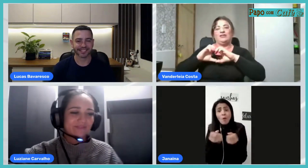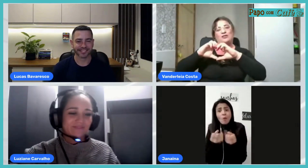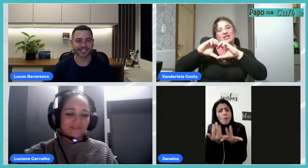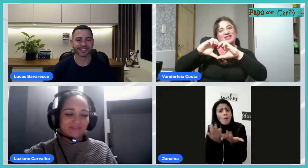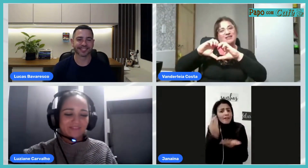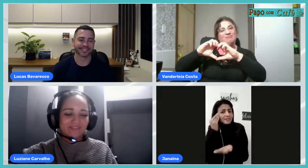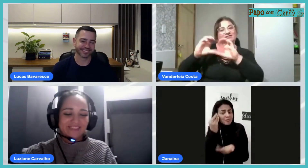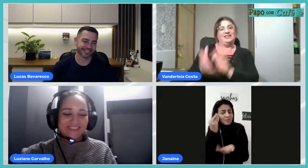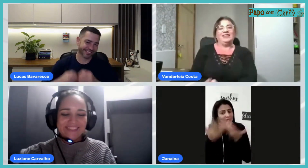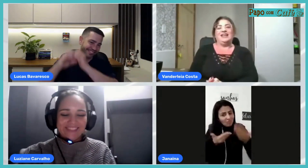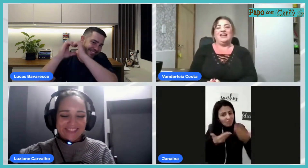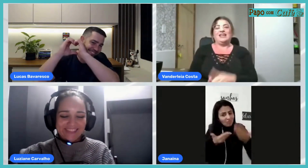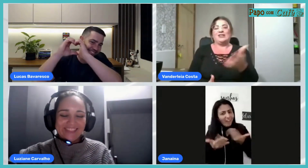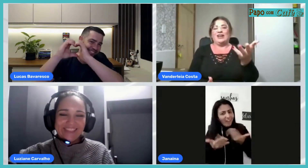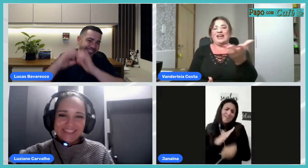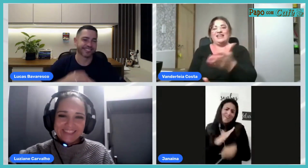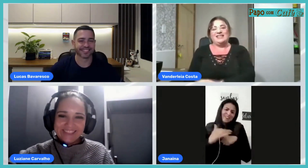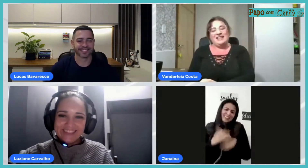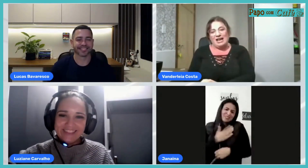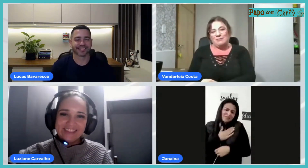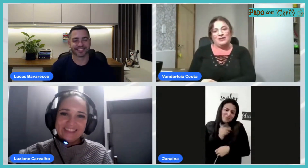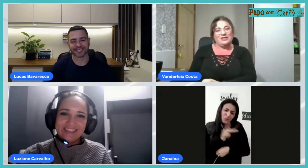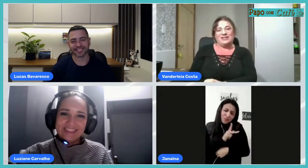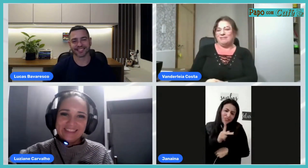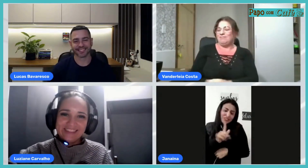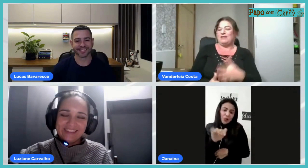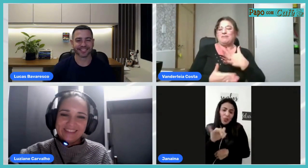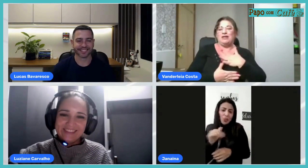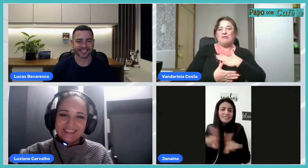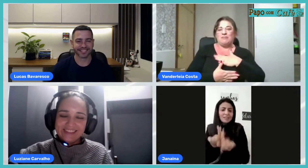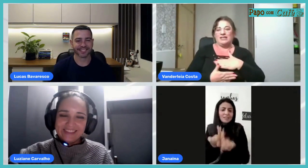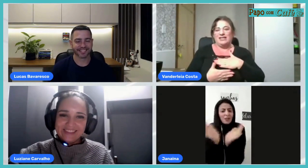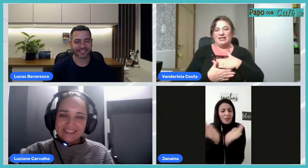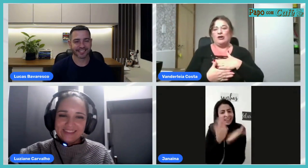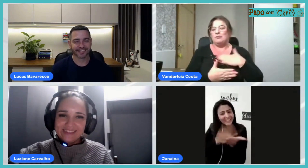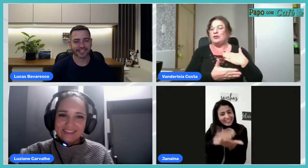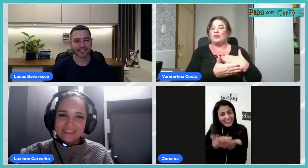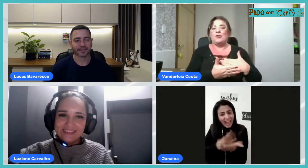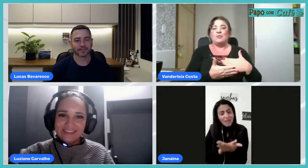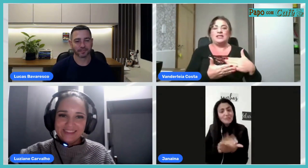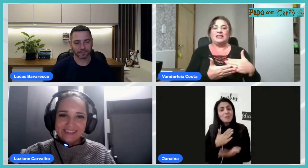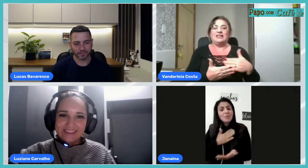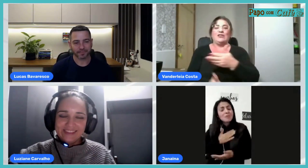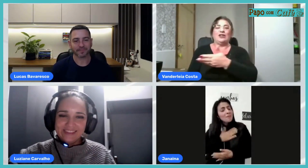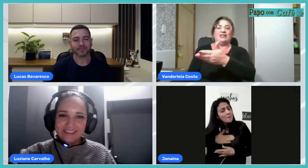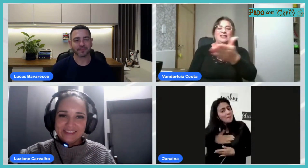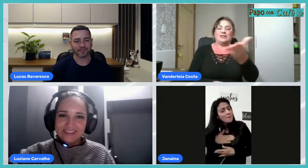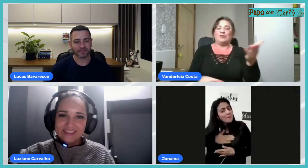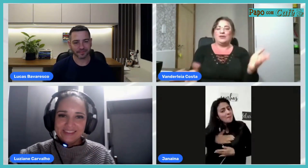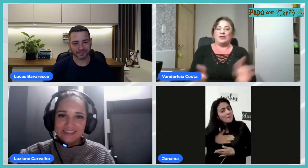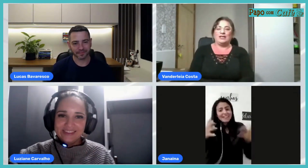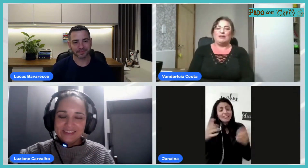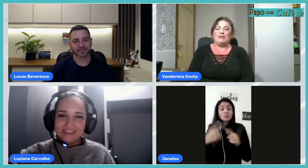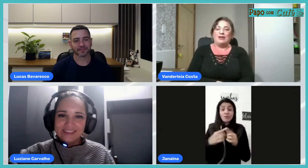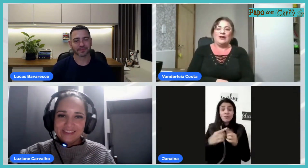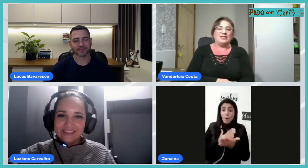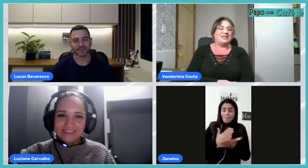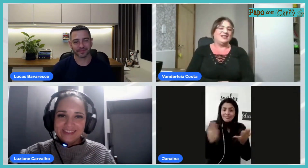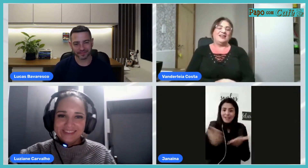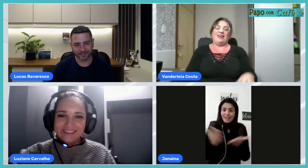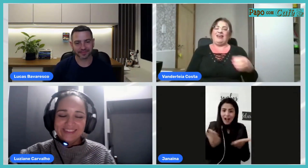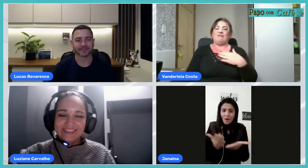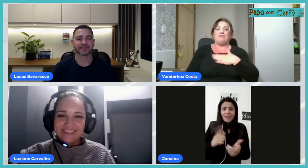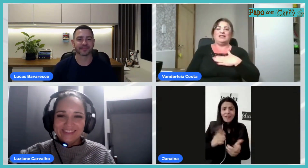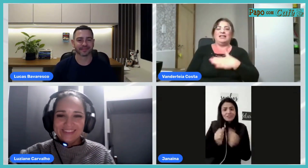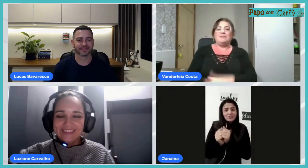professor querido do coração, né? As colegas intérpretes, para mim é um prazer enorme, porque eu estou começando agora a ter esses profissionais